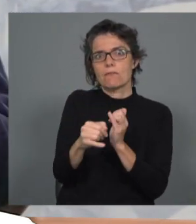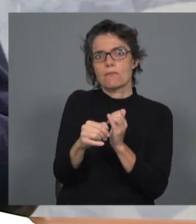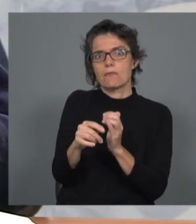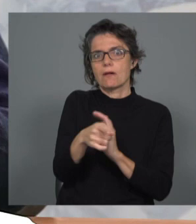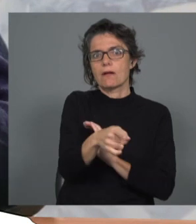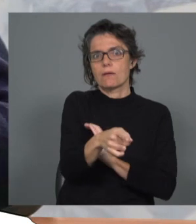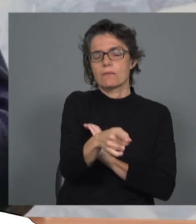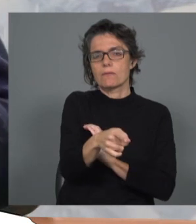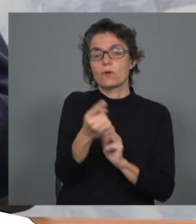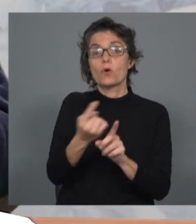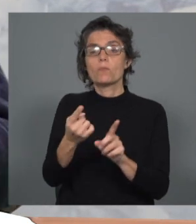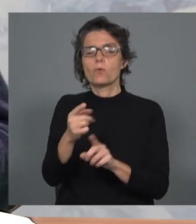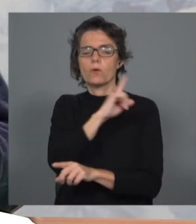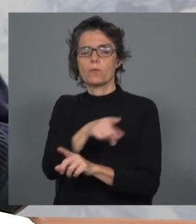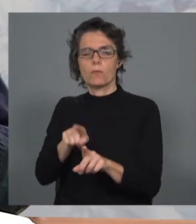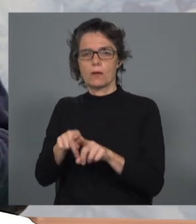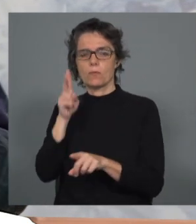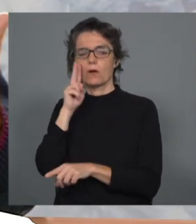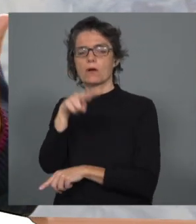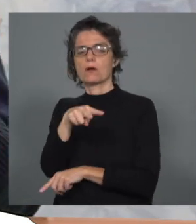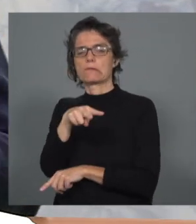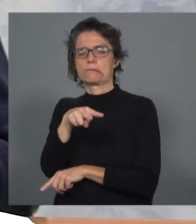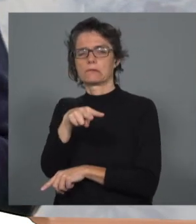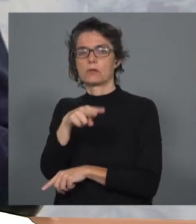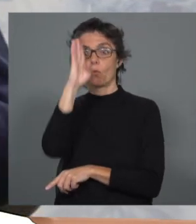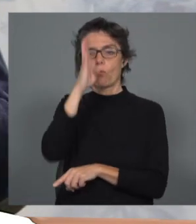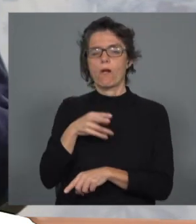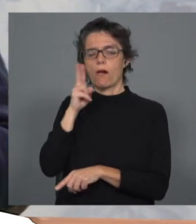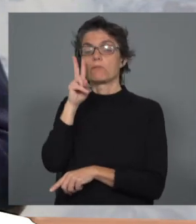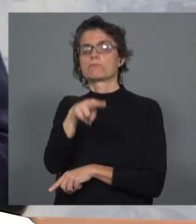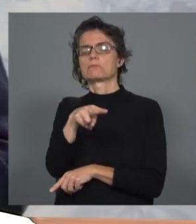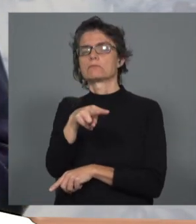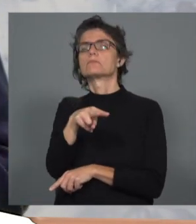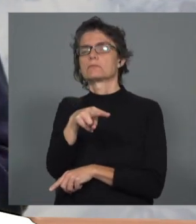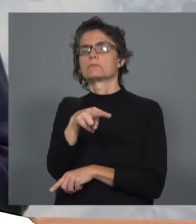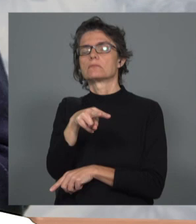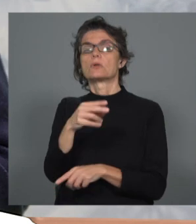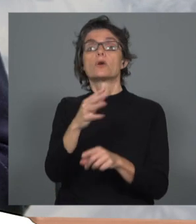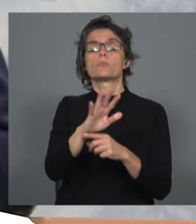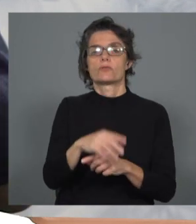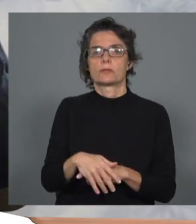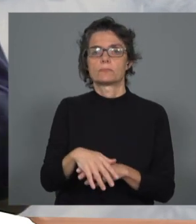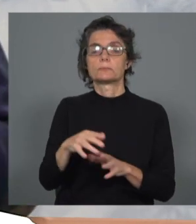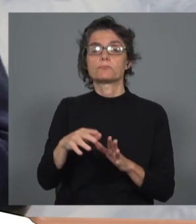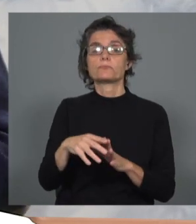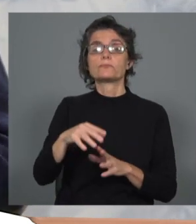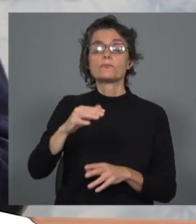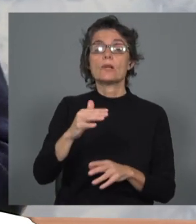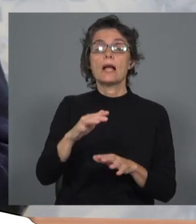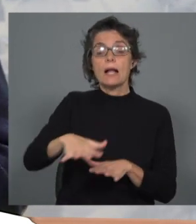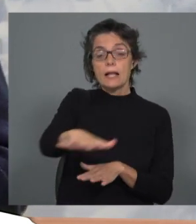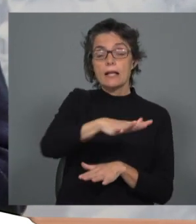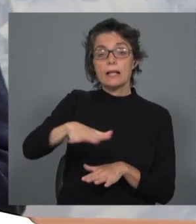o poder político, às vezes o poder militar. Por exemplo, nas Filipinas, em Mindanao, no sul das